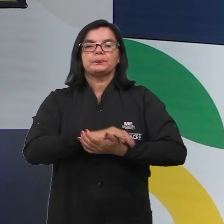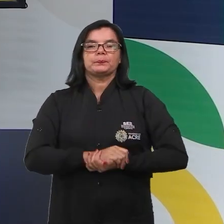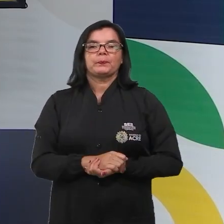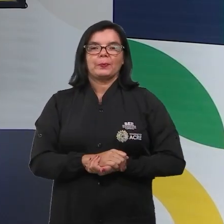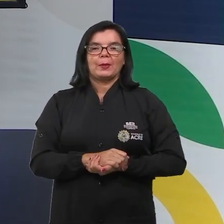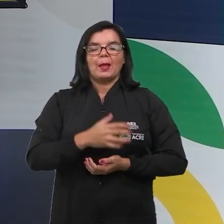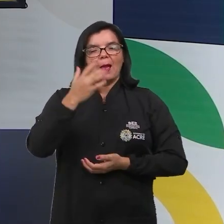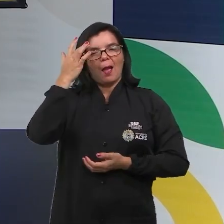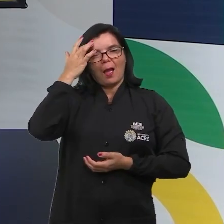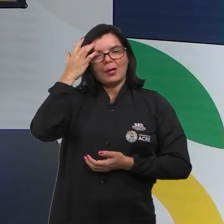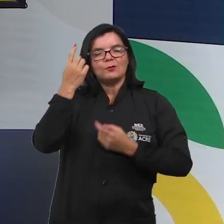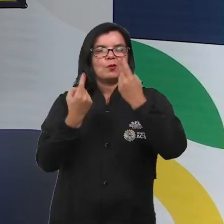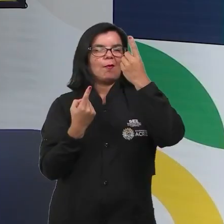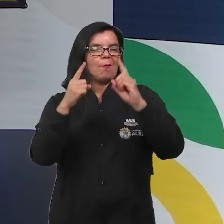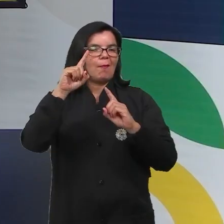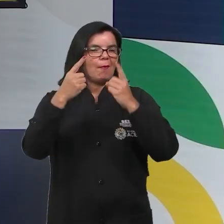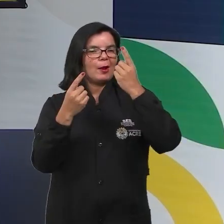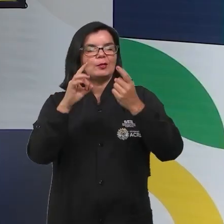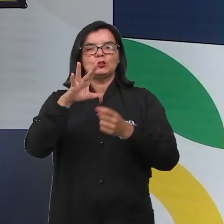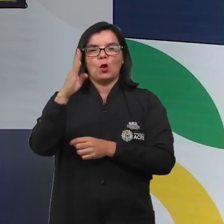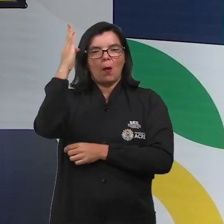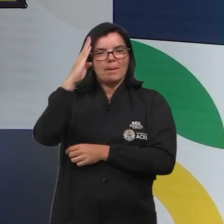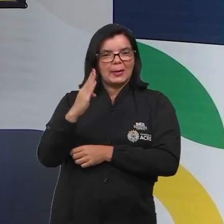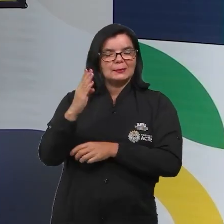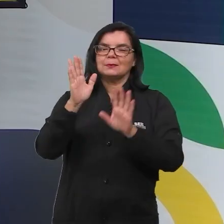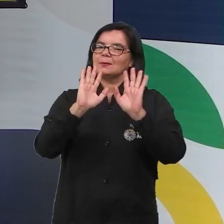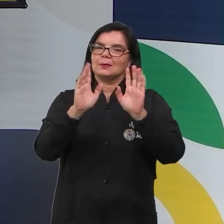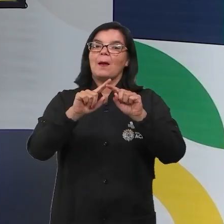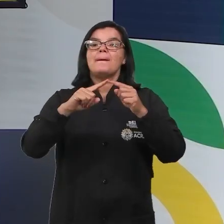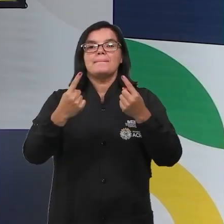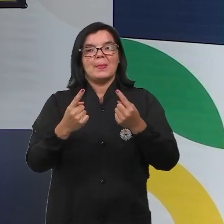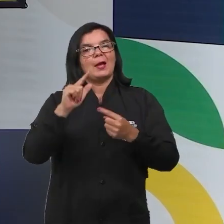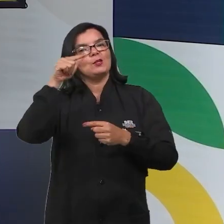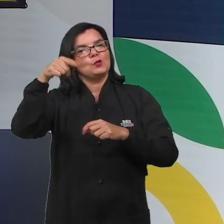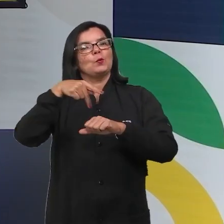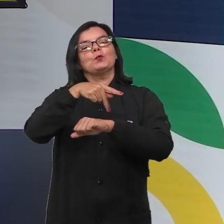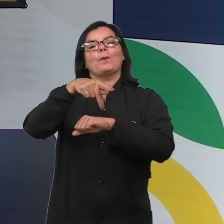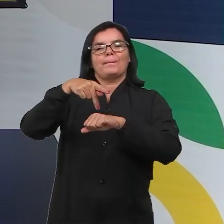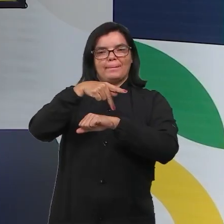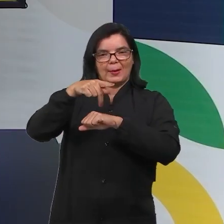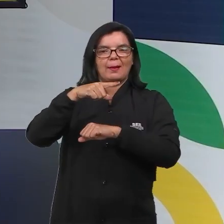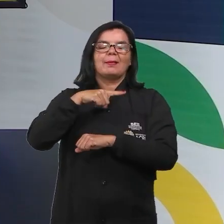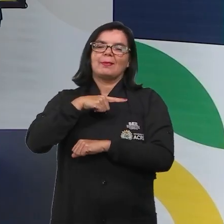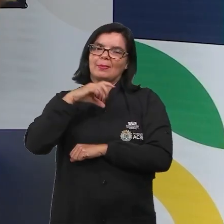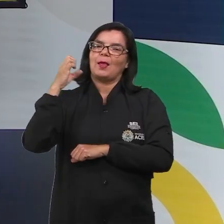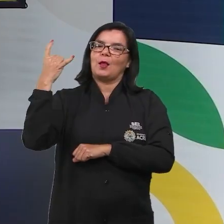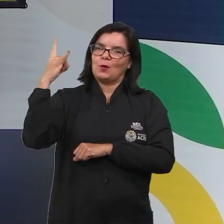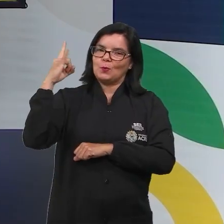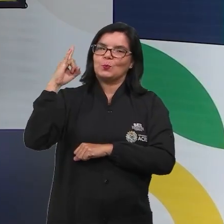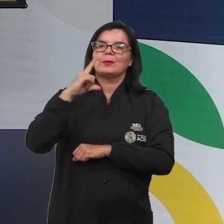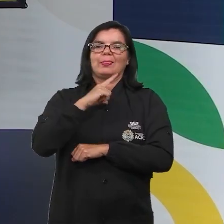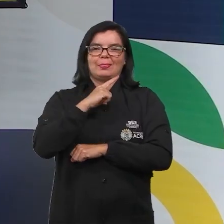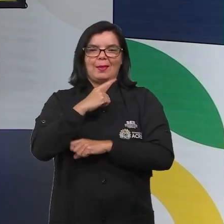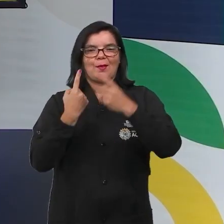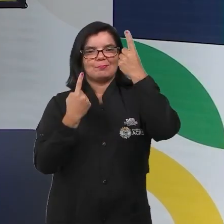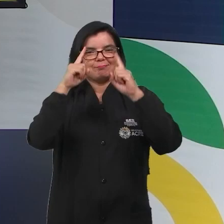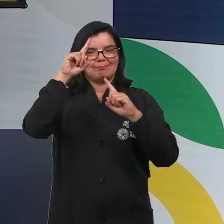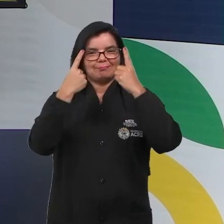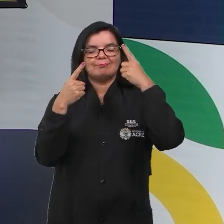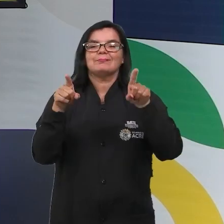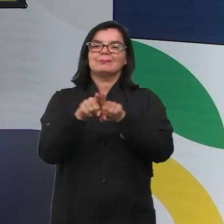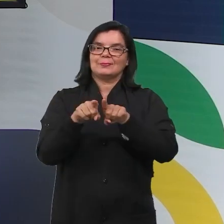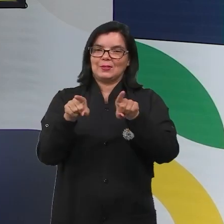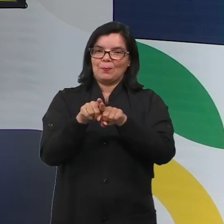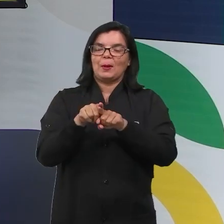A galera acha que carnaval é só o Brasil é o país do carnaval e não tem carnaval em nenhum outro lugar do mundo, mas tem sim. Aqui pertinho na Bolívia tem um